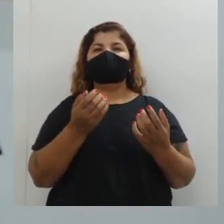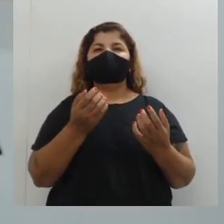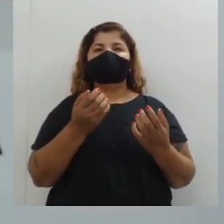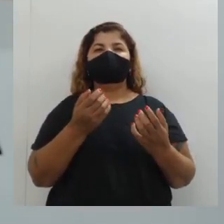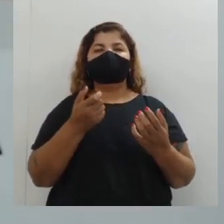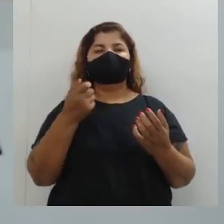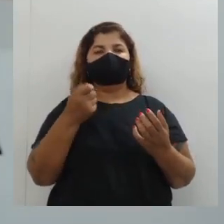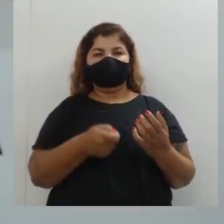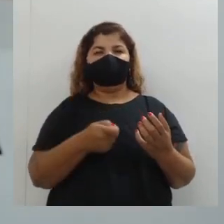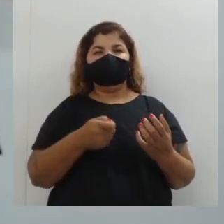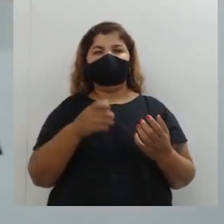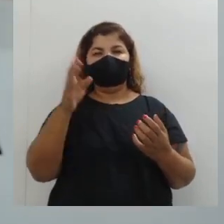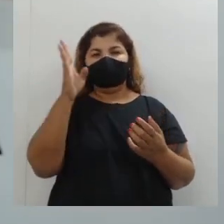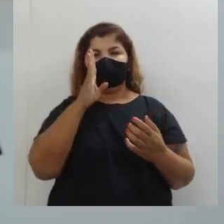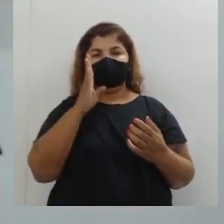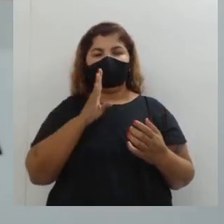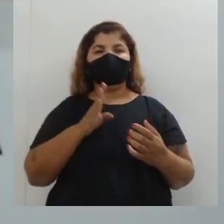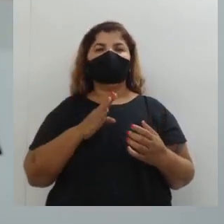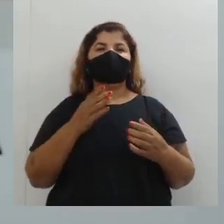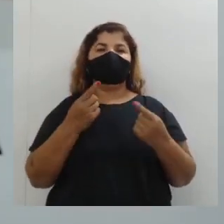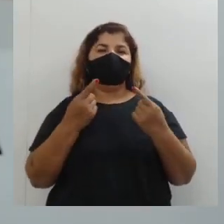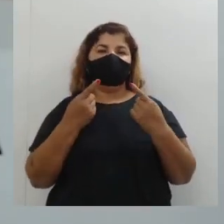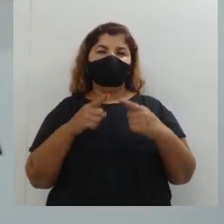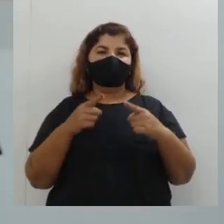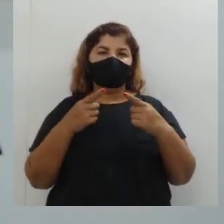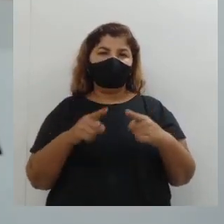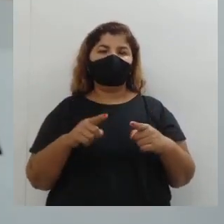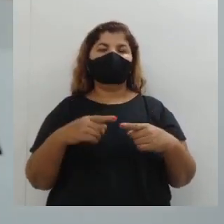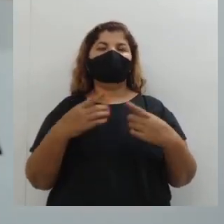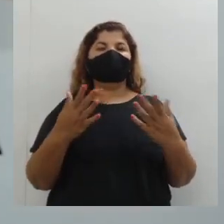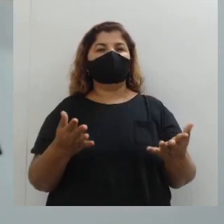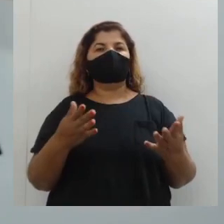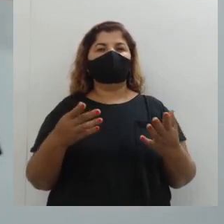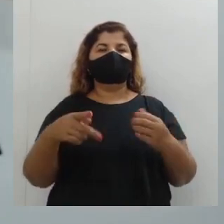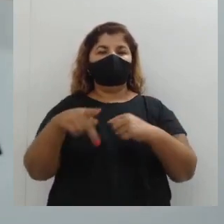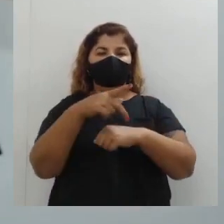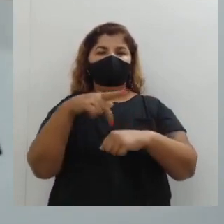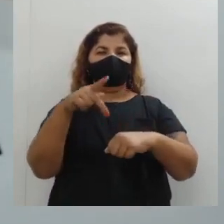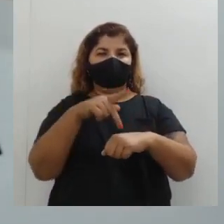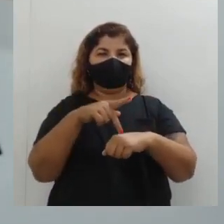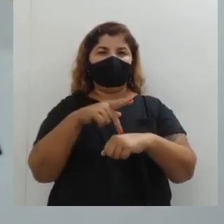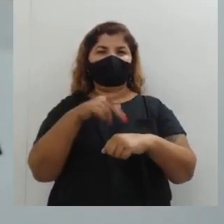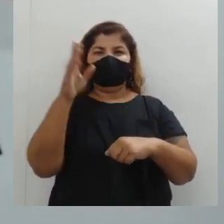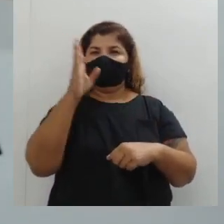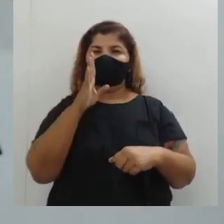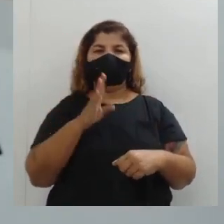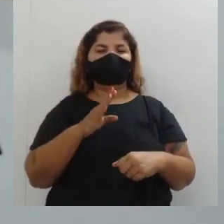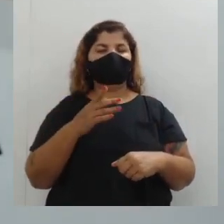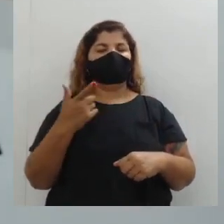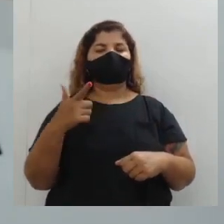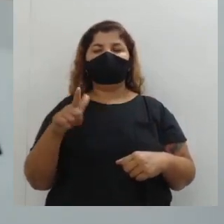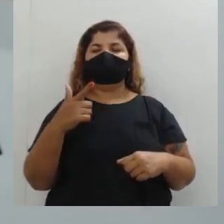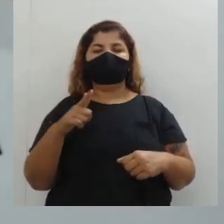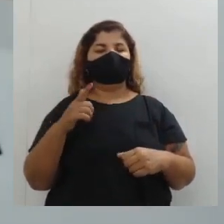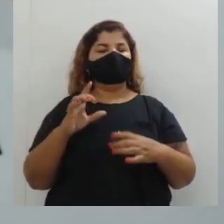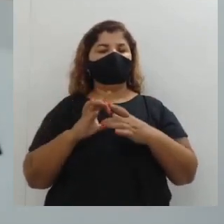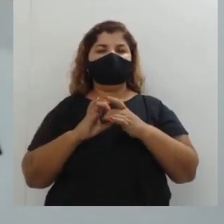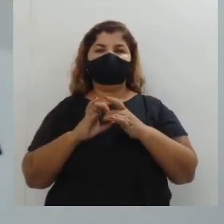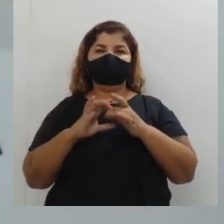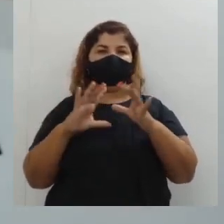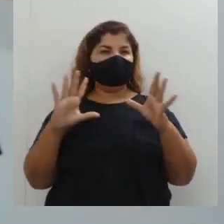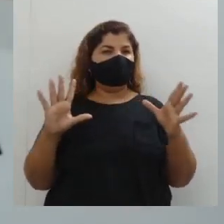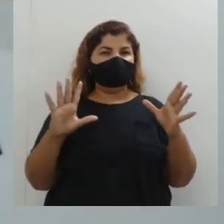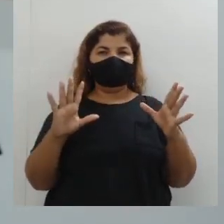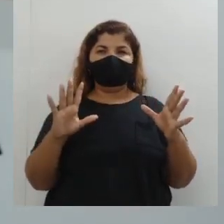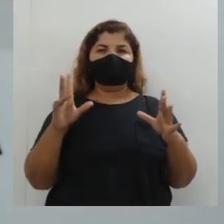crítica, uma crítica no sentido de que a pátria brasileira ela não era independente, sempre ficava